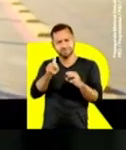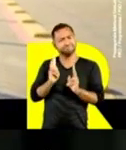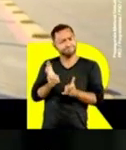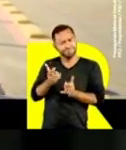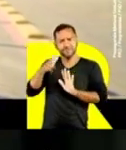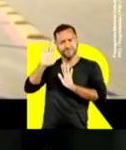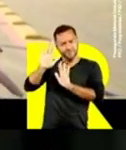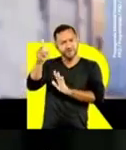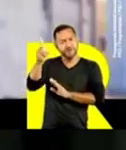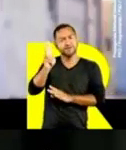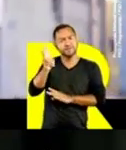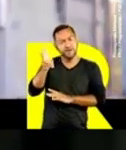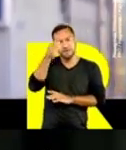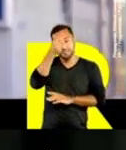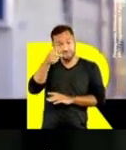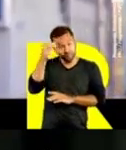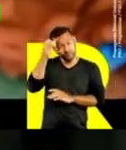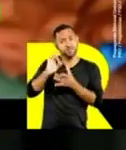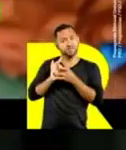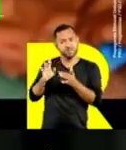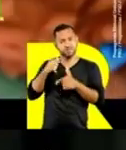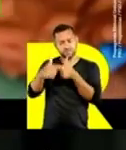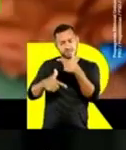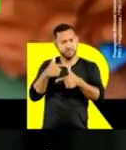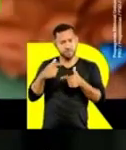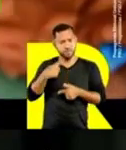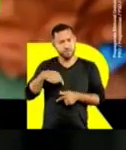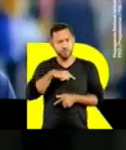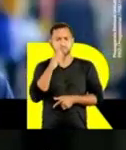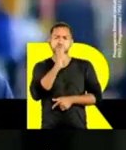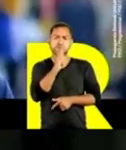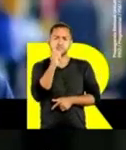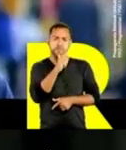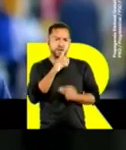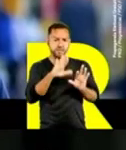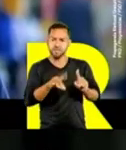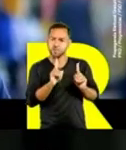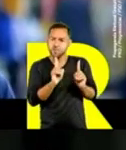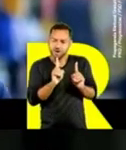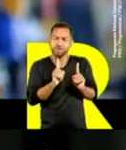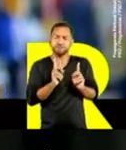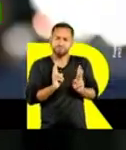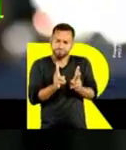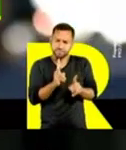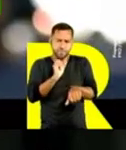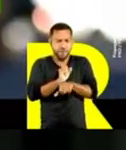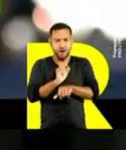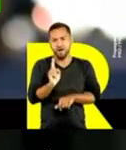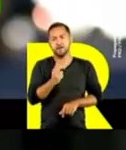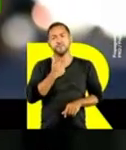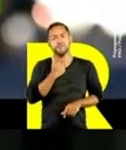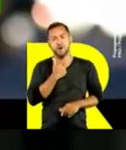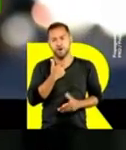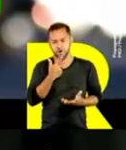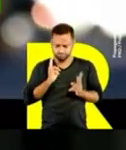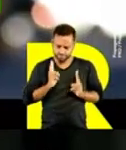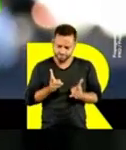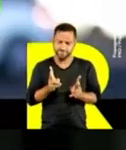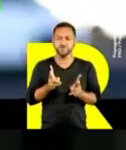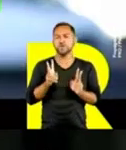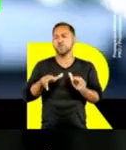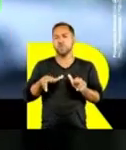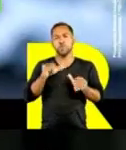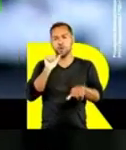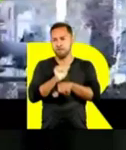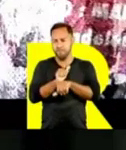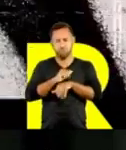Deixa o Ricardo lá. Deixa o cara trabalhar. O time que tá ganhando não mexe, né? O homem tá trabalhando, não pode parar. O homem não pode parar nunca, ele tem que ser